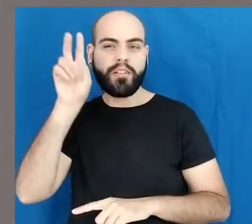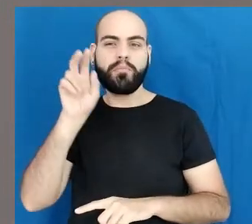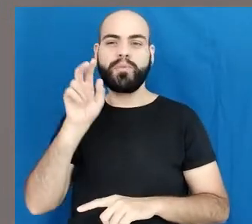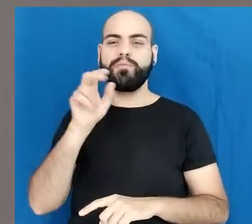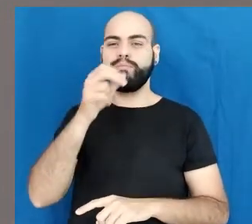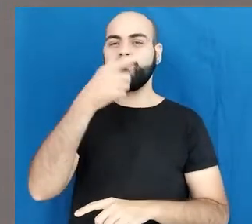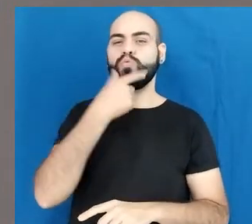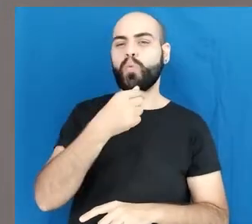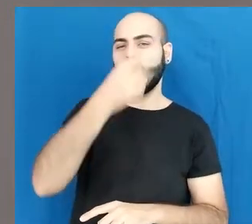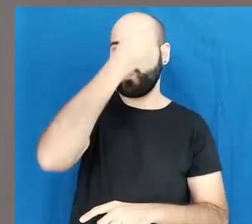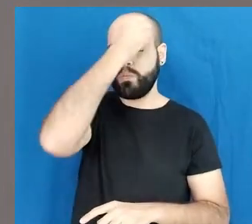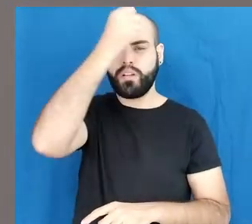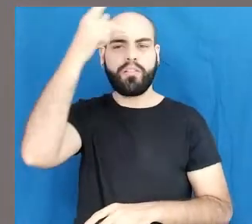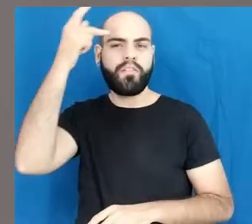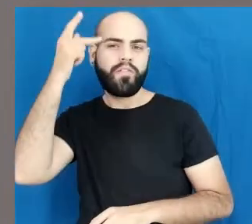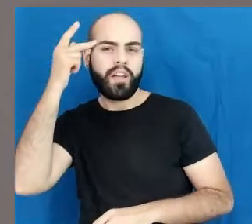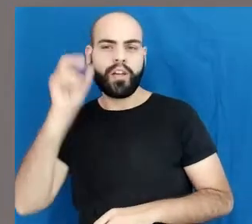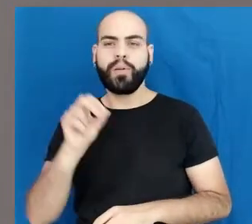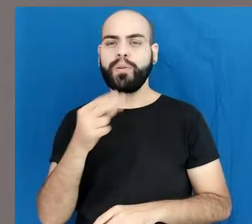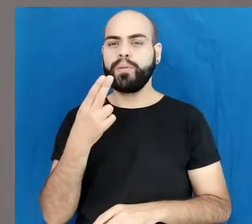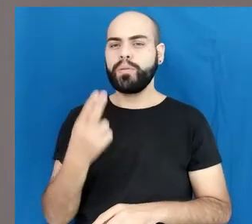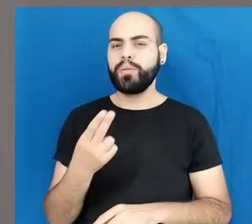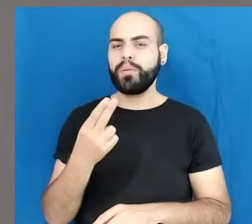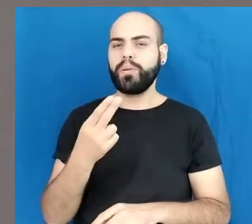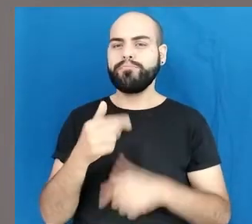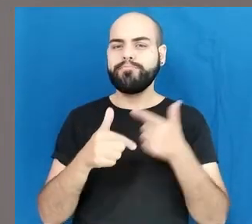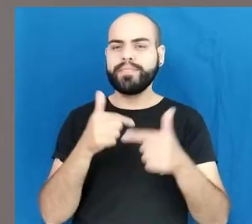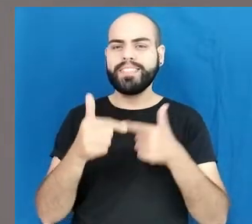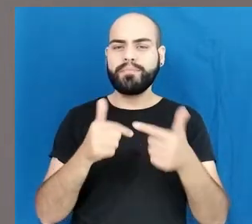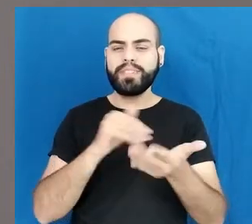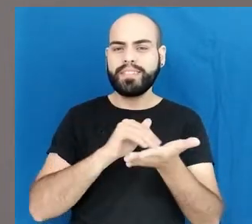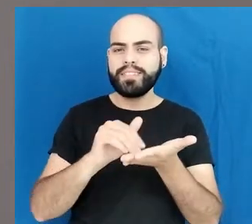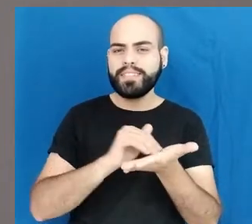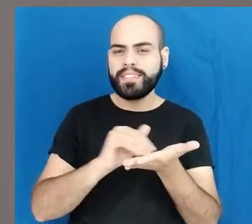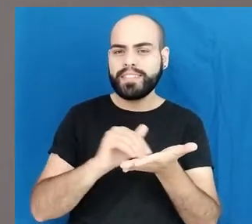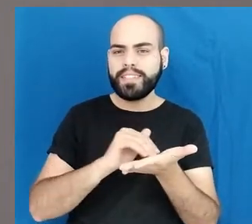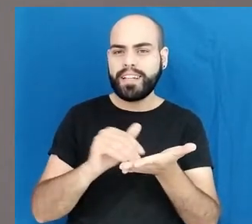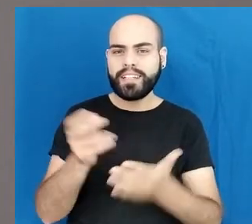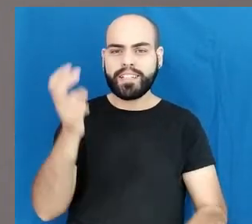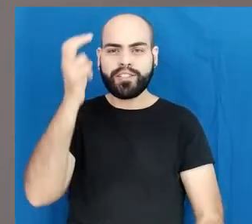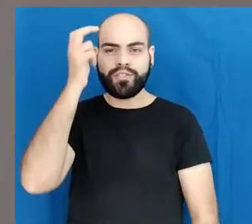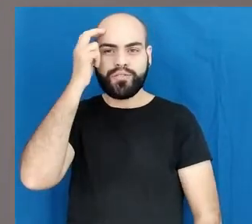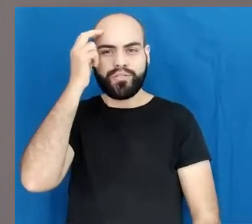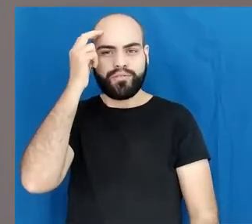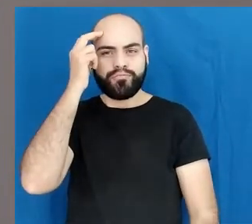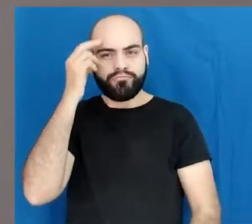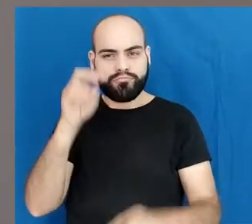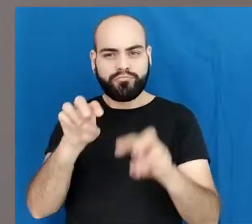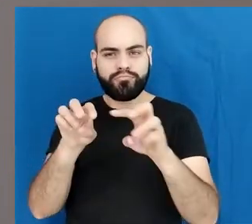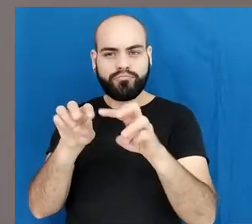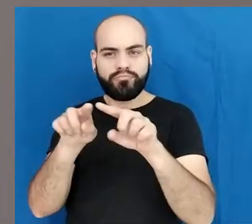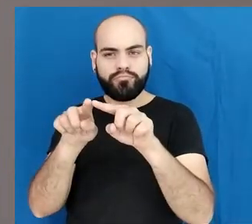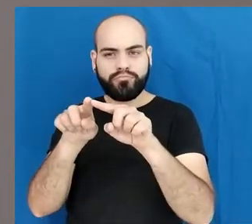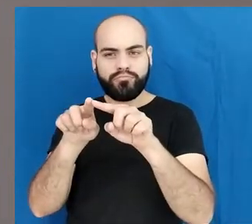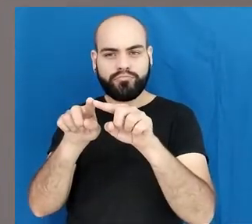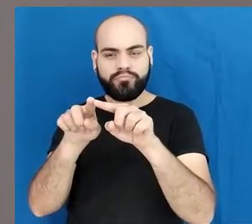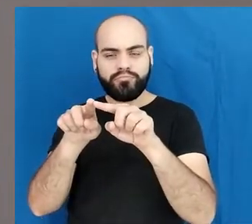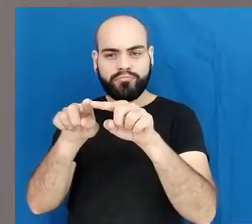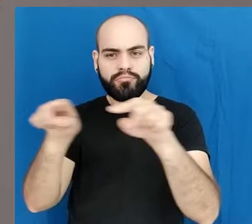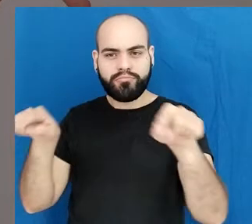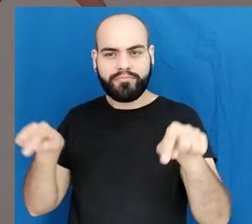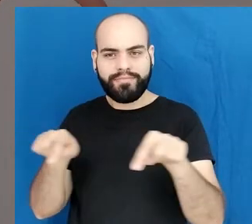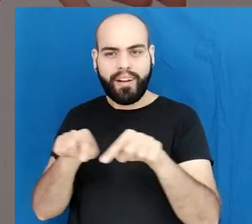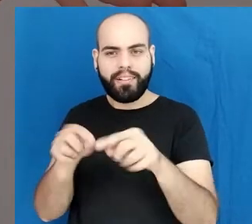o prefeito, alguém da Secretaria de Cultura, o que foi, me entregar esse prédio para eu olhar e ver o